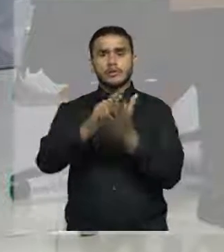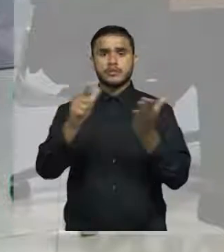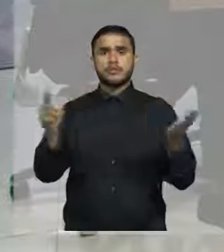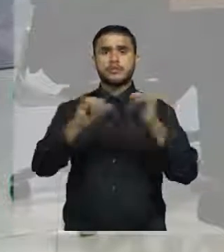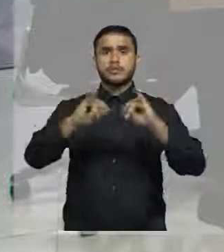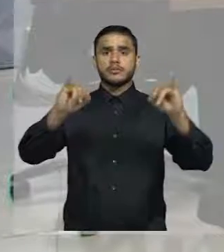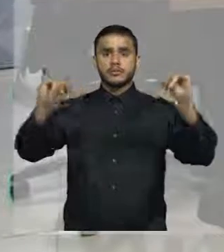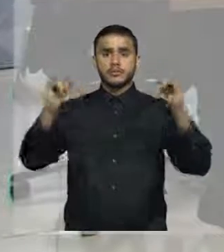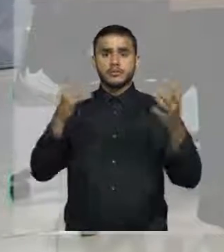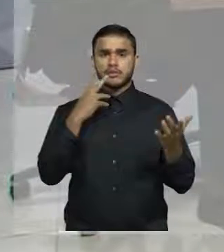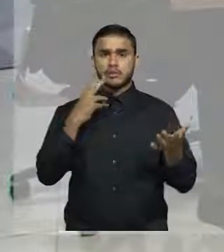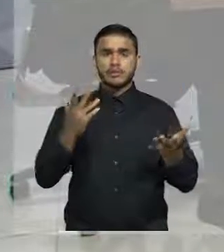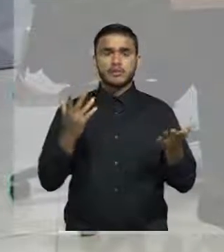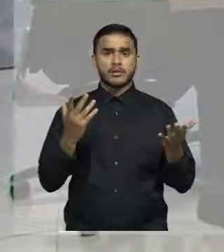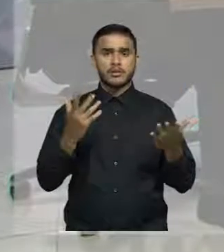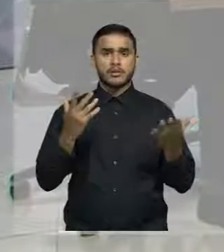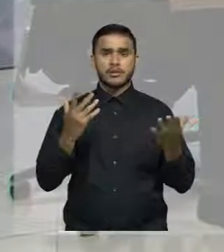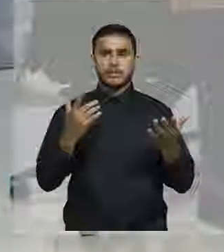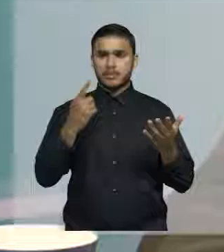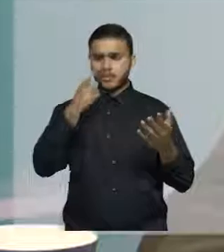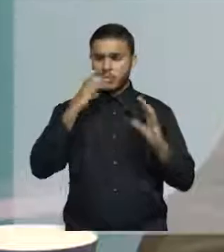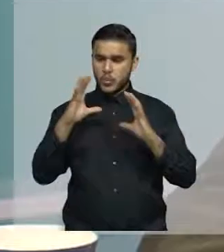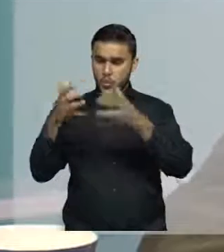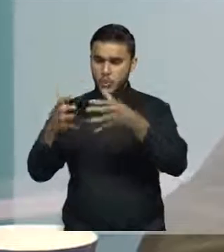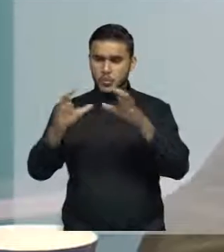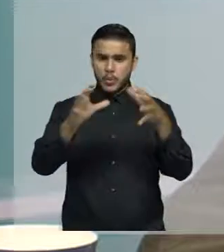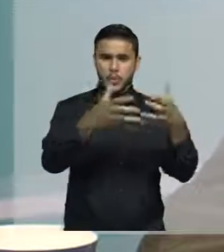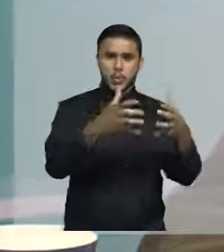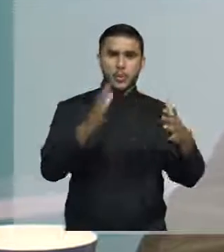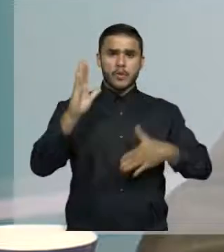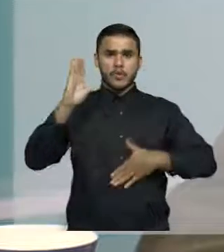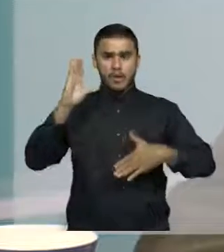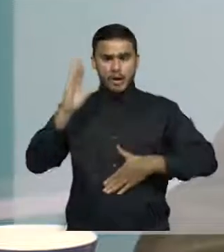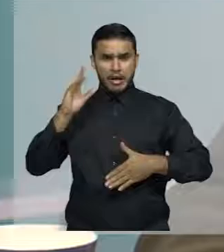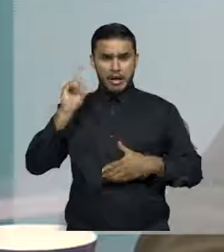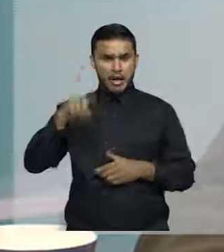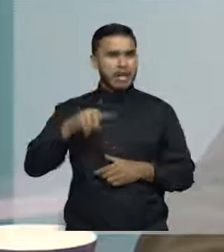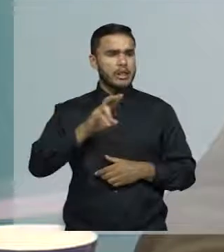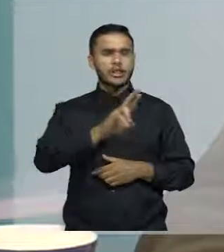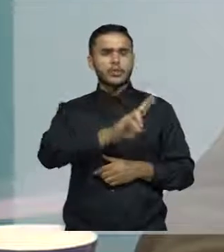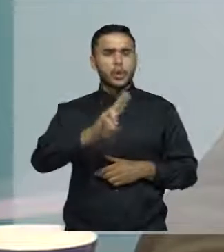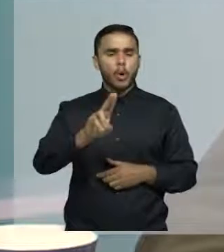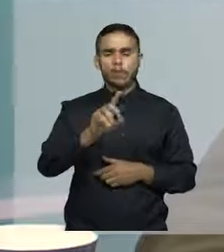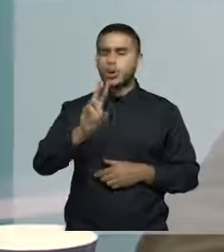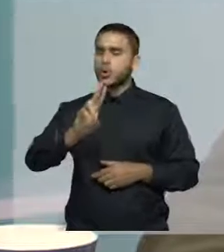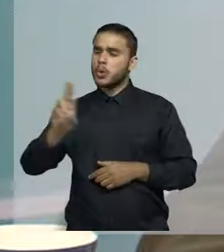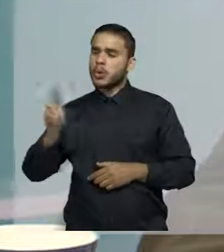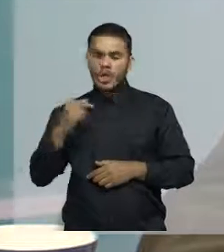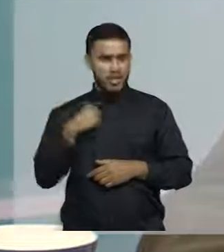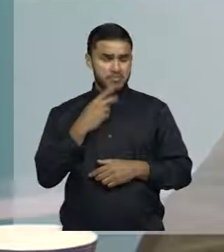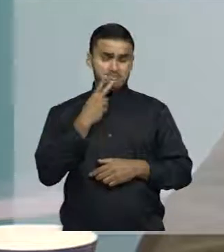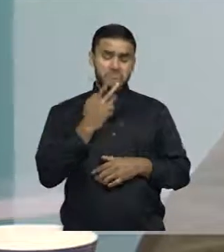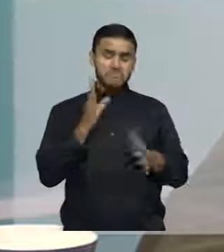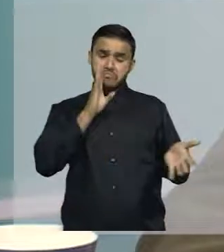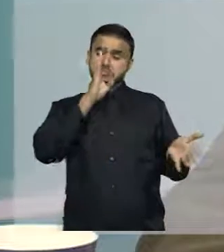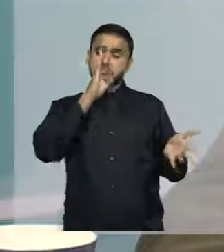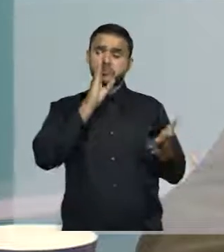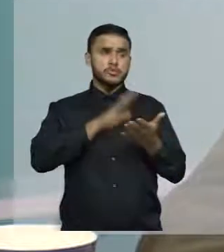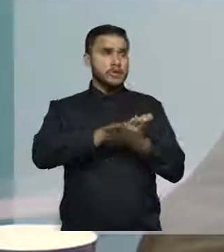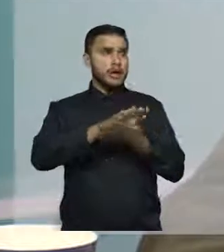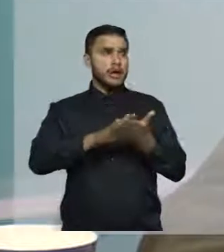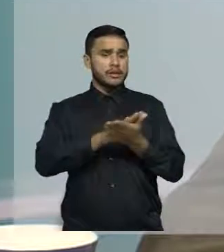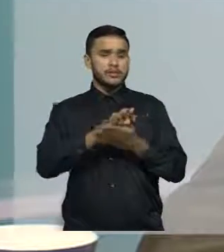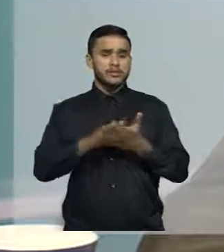por sigla. Essas siglas são criadas por ele. Esses grupos são grupos juridicamente despersonalizados, que eles não